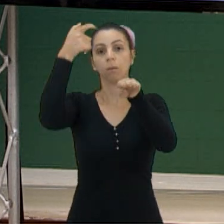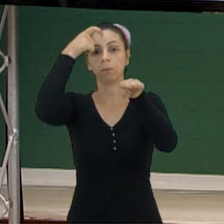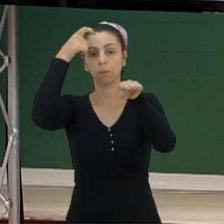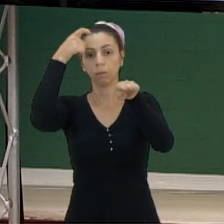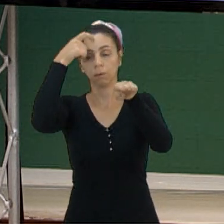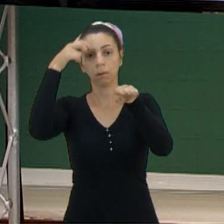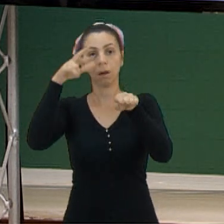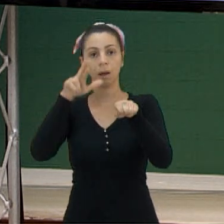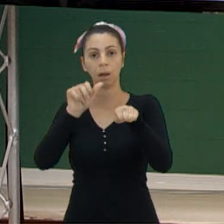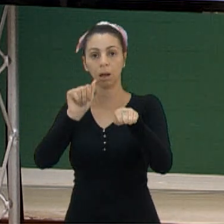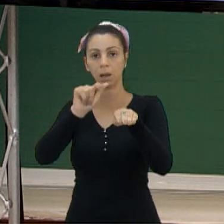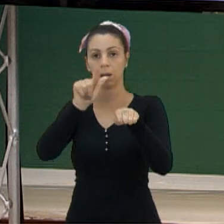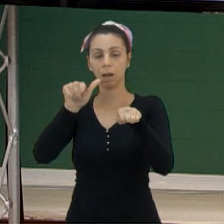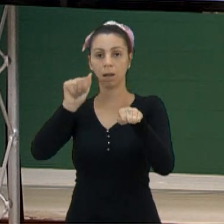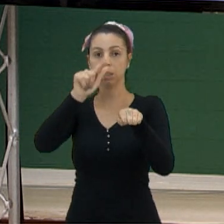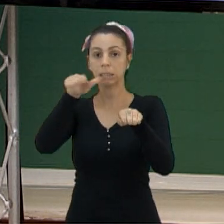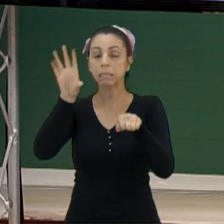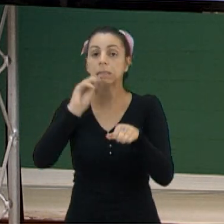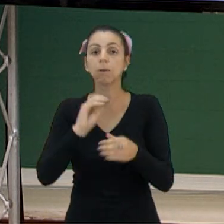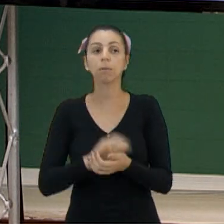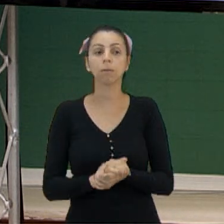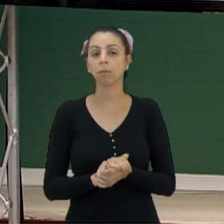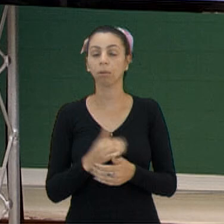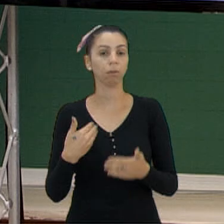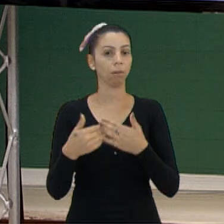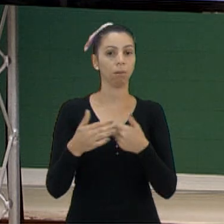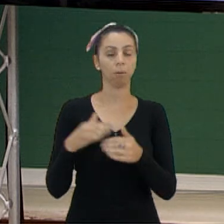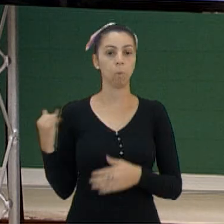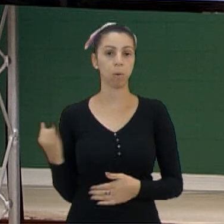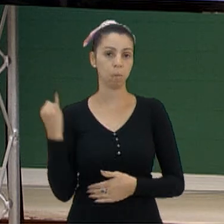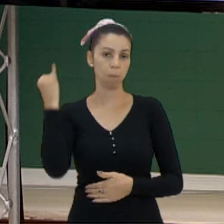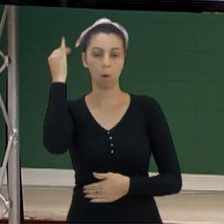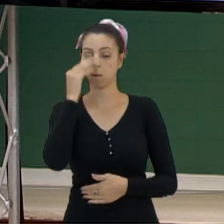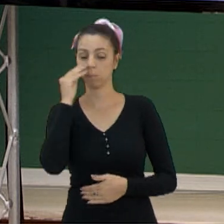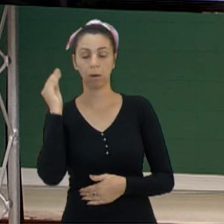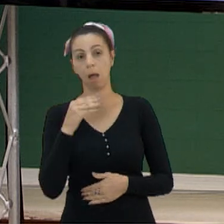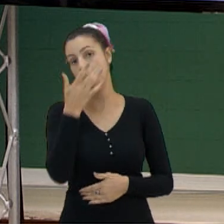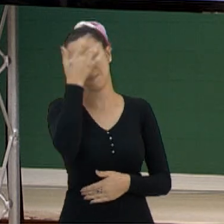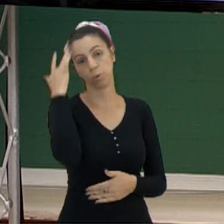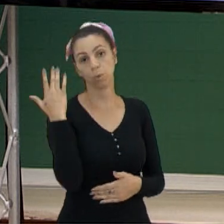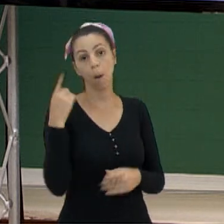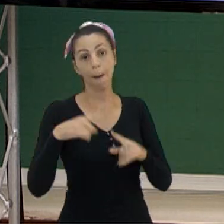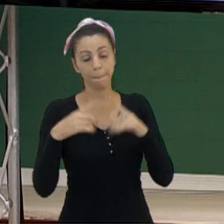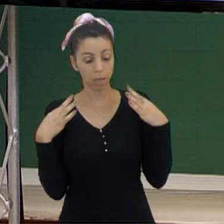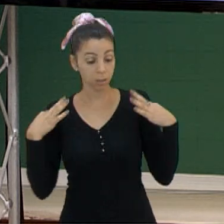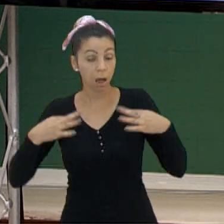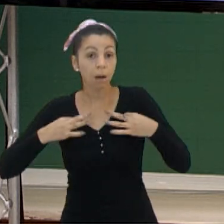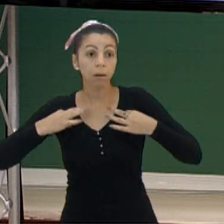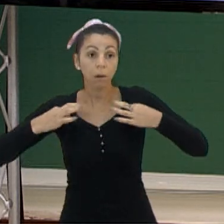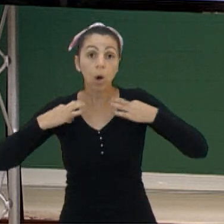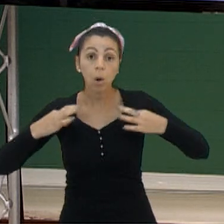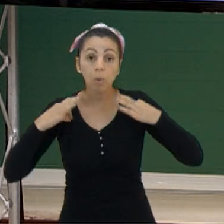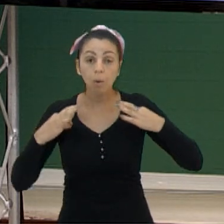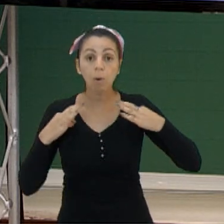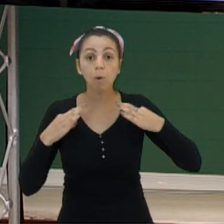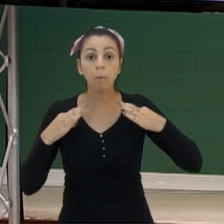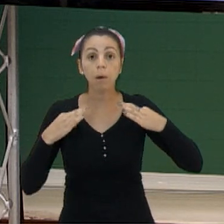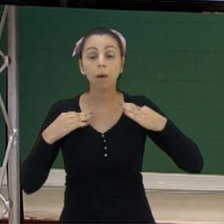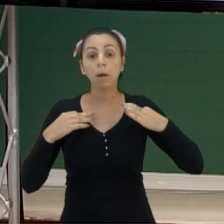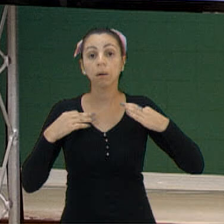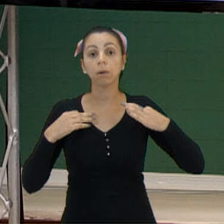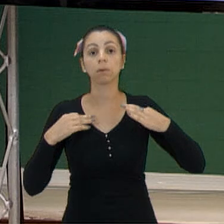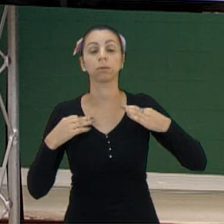Duque. Não importa a pessoa, e sim as vestes, os trajes. É proposital que ele faz essa cabeça